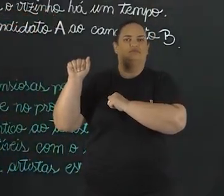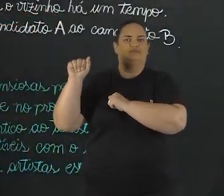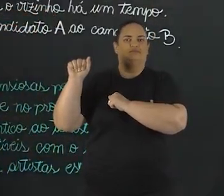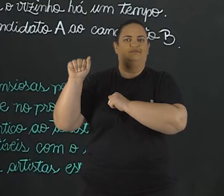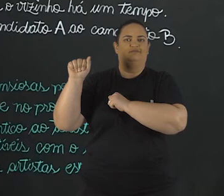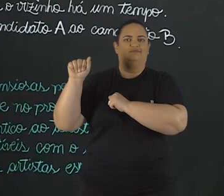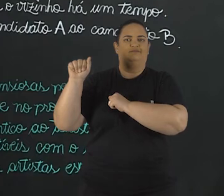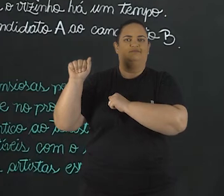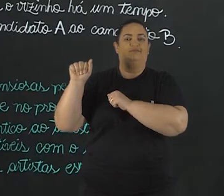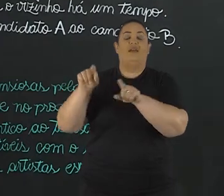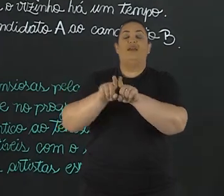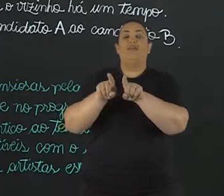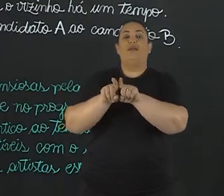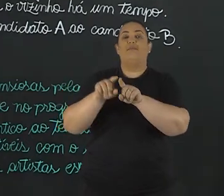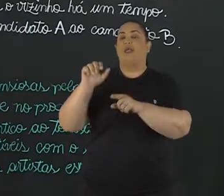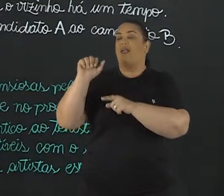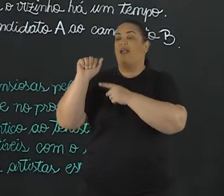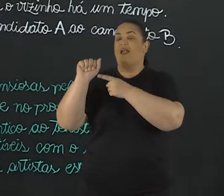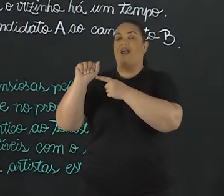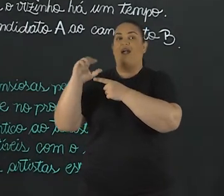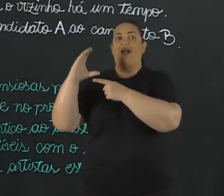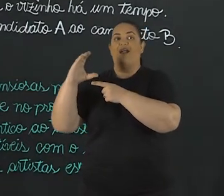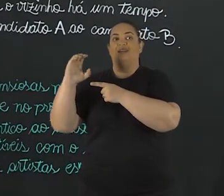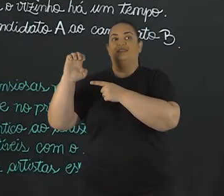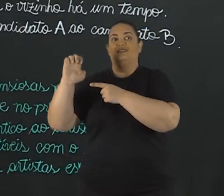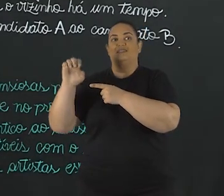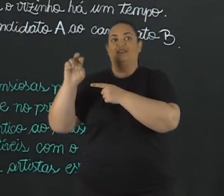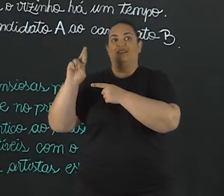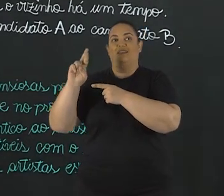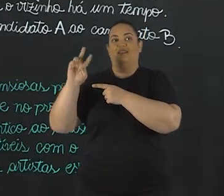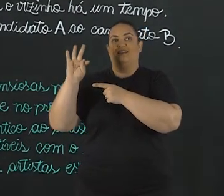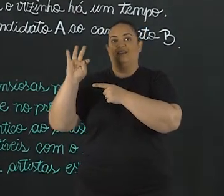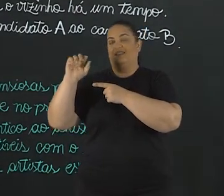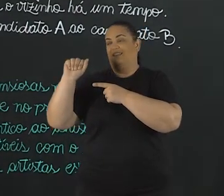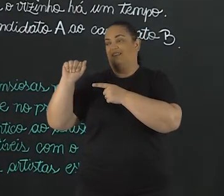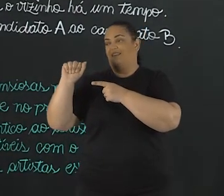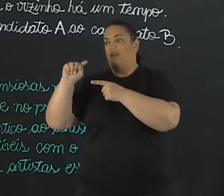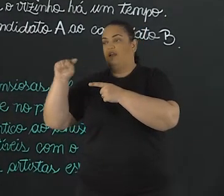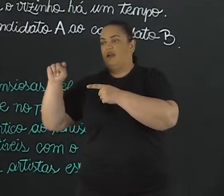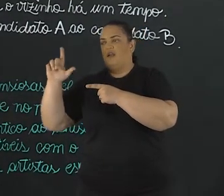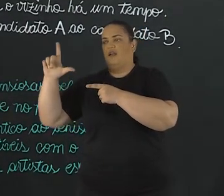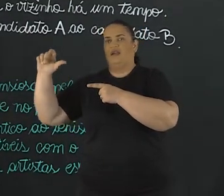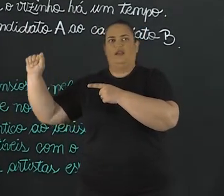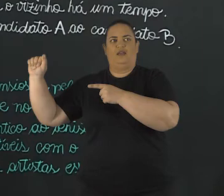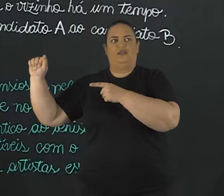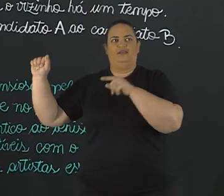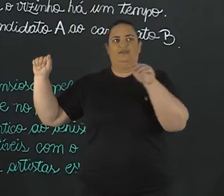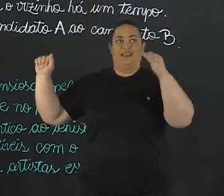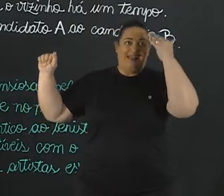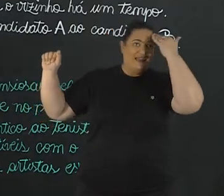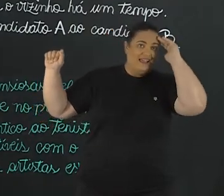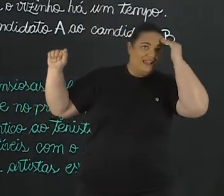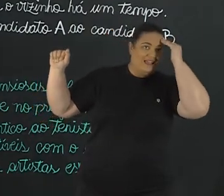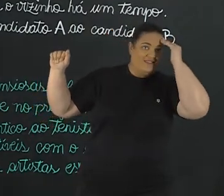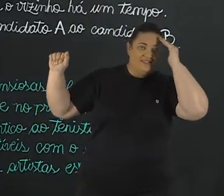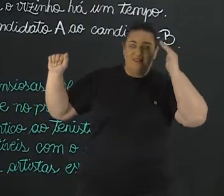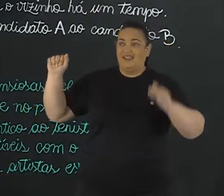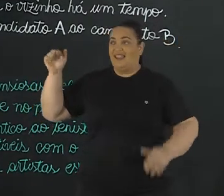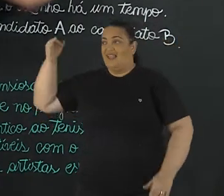Compreendi a questão, mas não consegui acertá-la. Temos aqui o verbo compreender e o